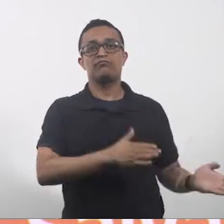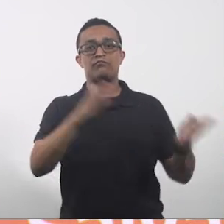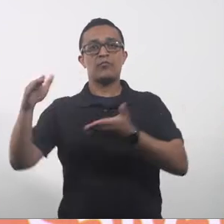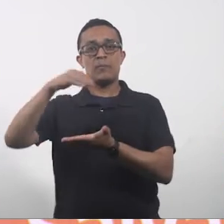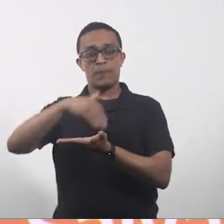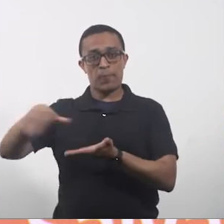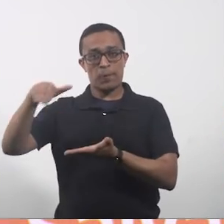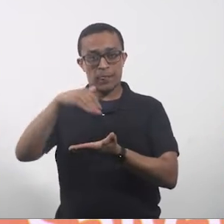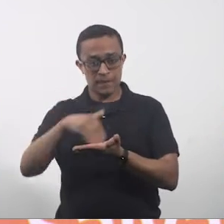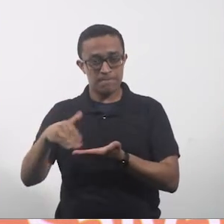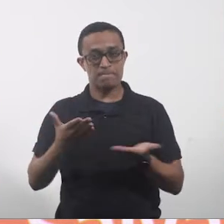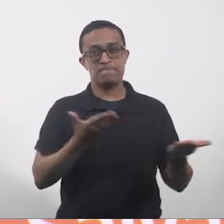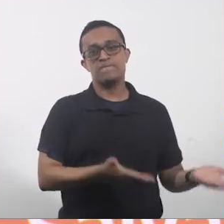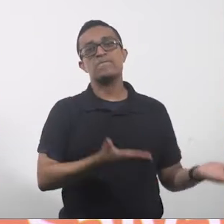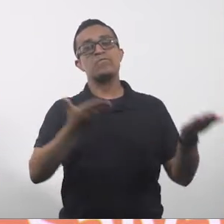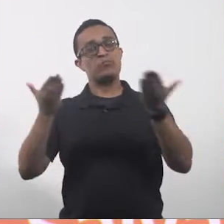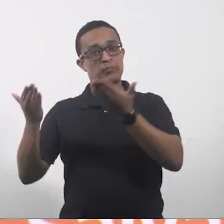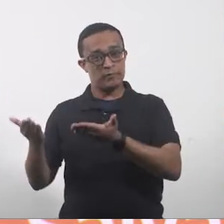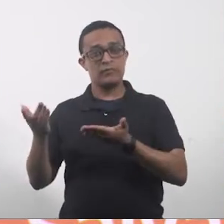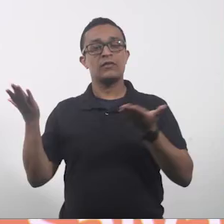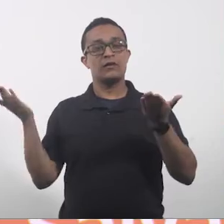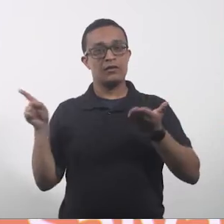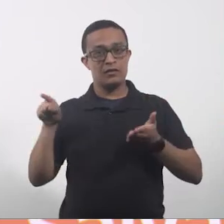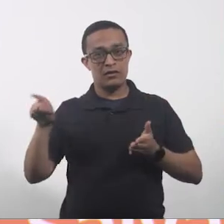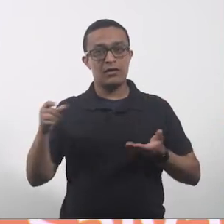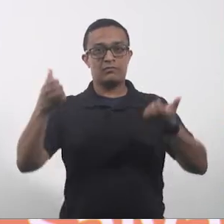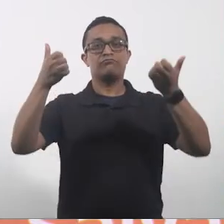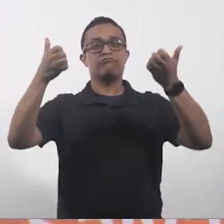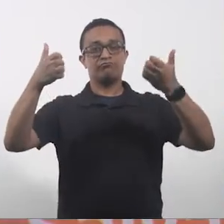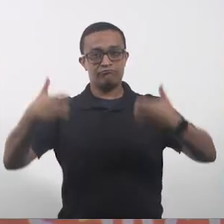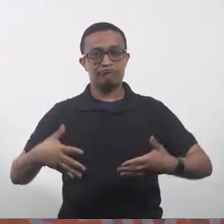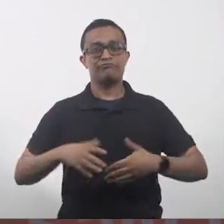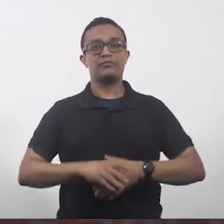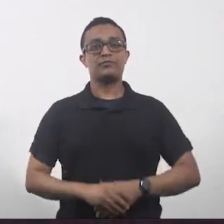de Saúde, Edson Aparecido, que vai dar aí o encaminhamento.